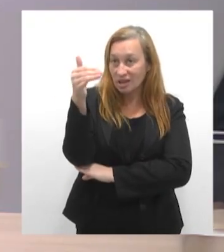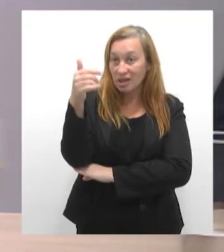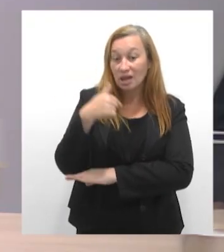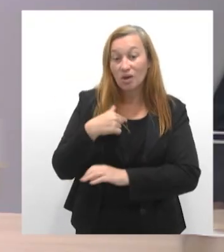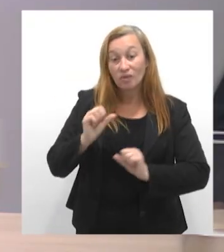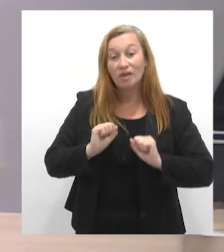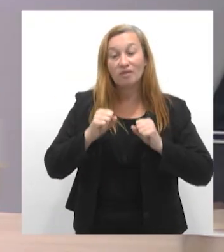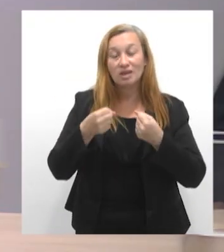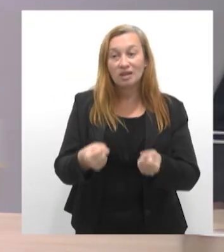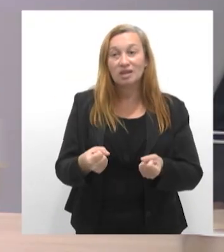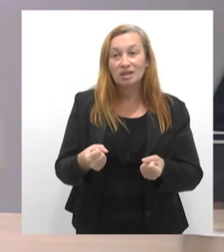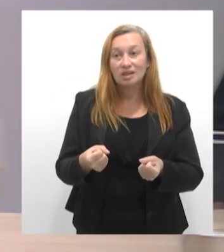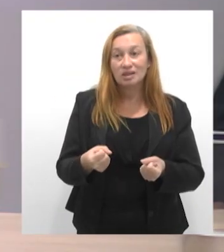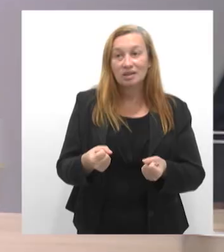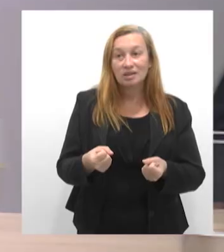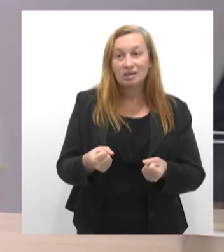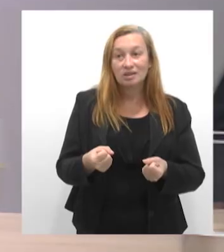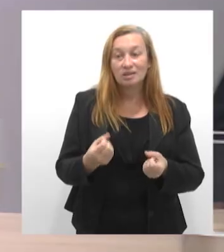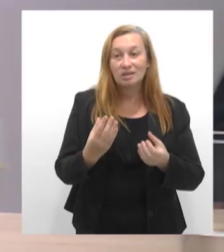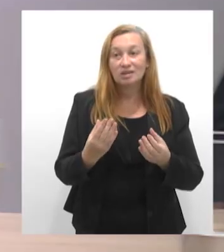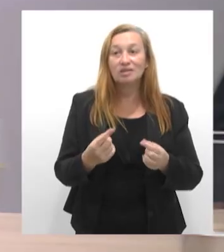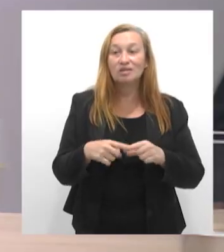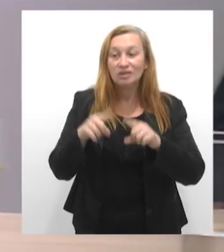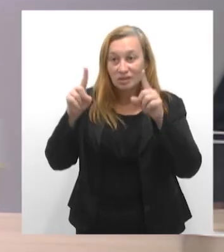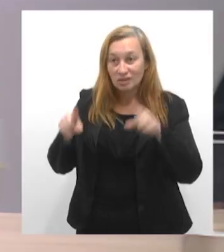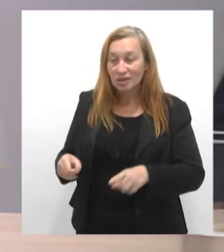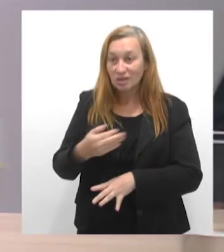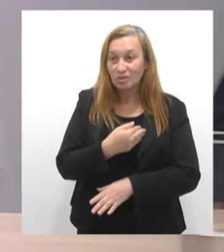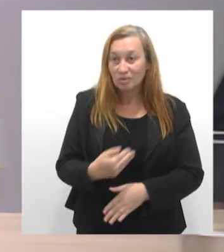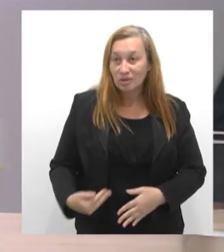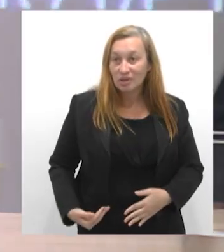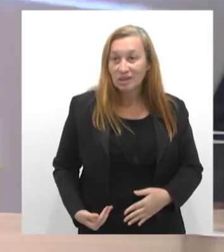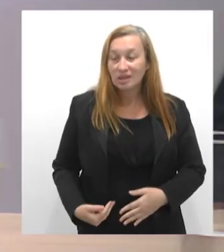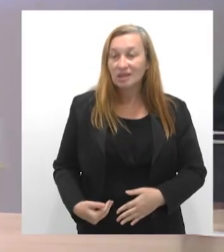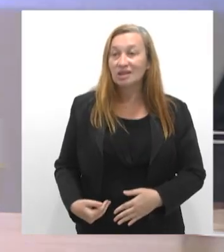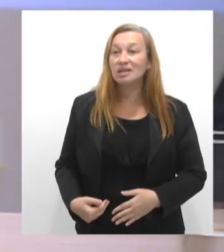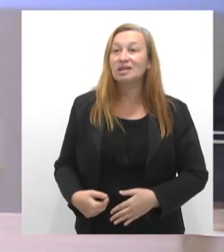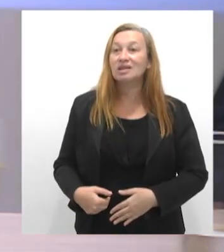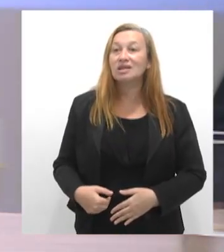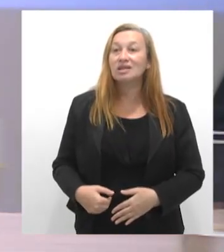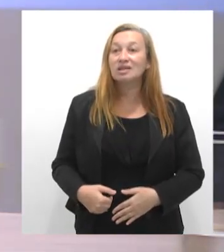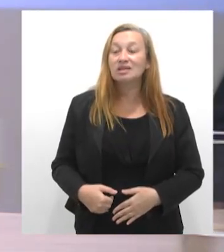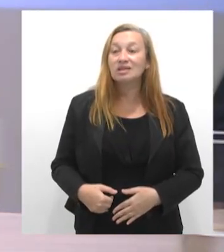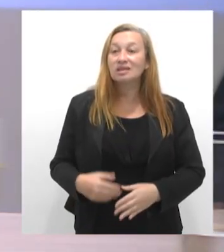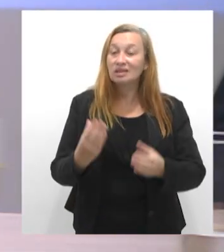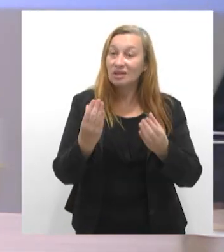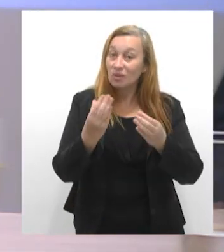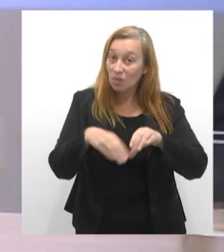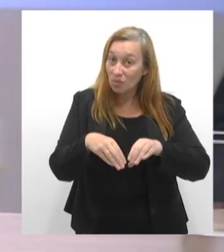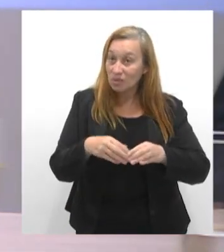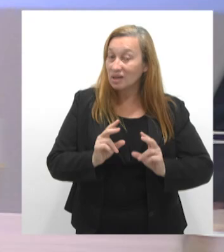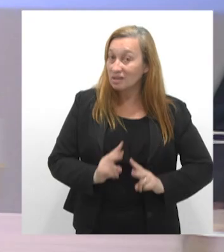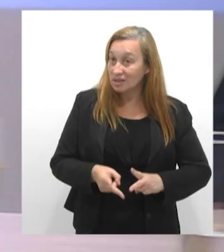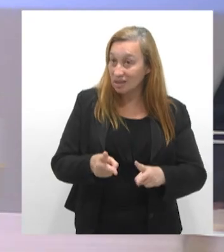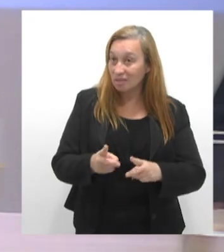defendi é que o funcionário público deveria ser concursado,